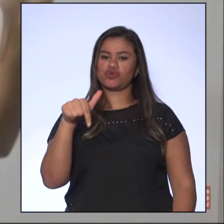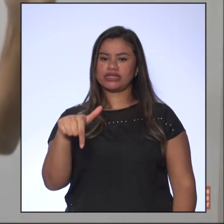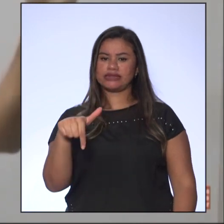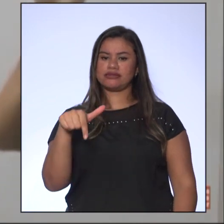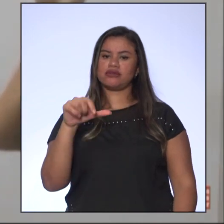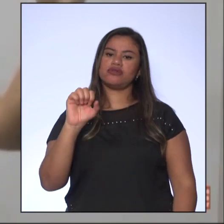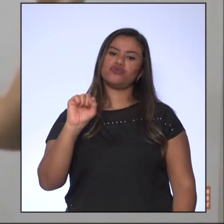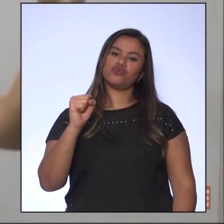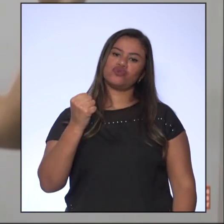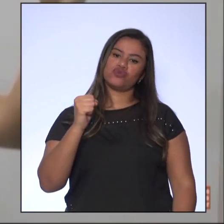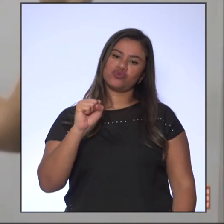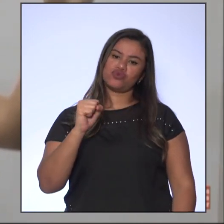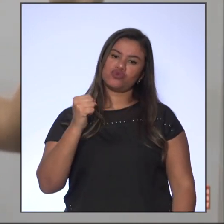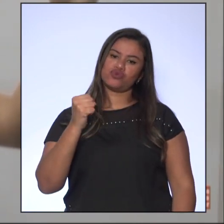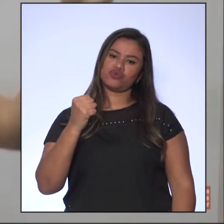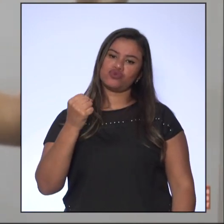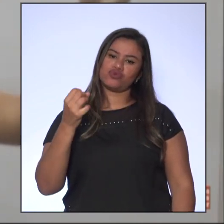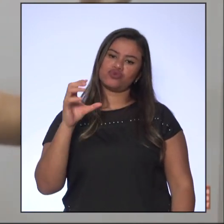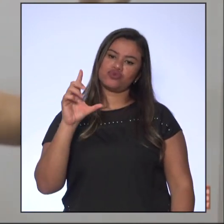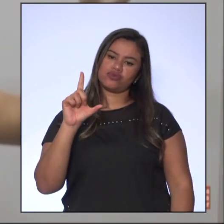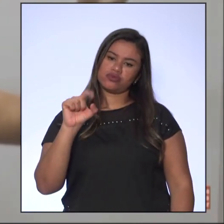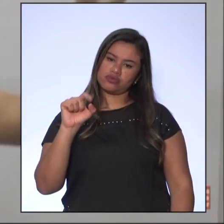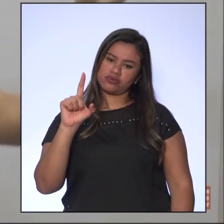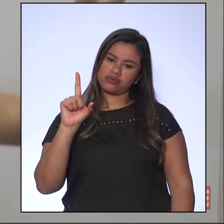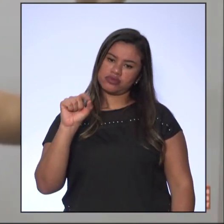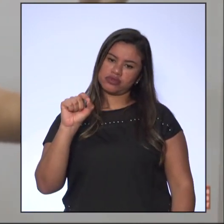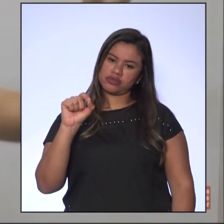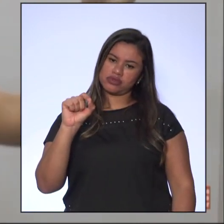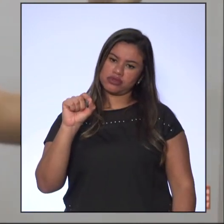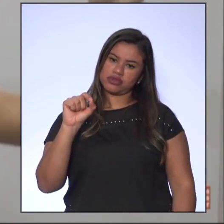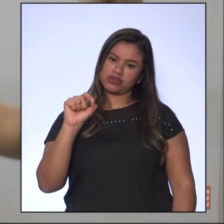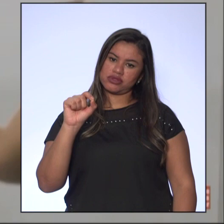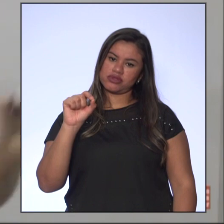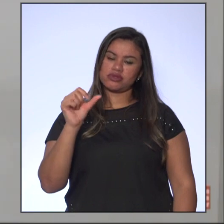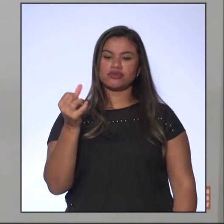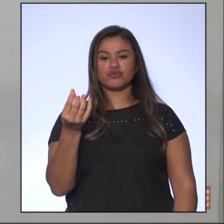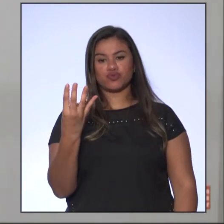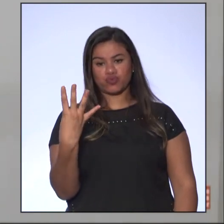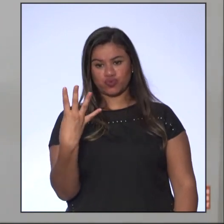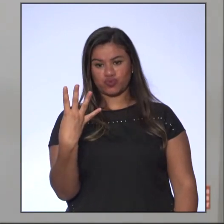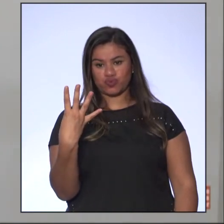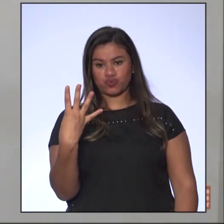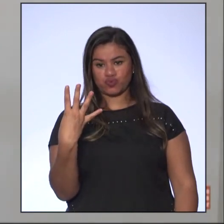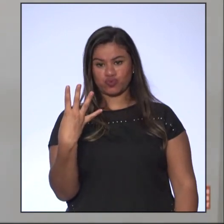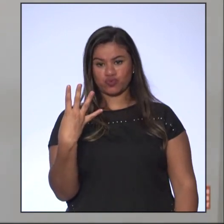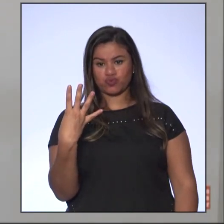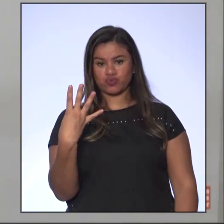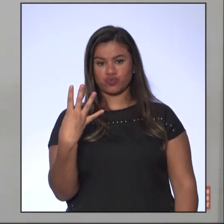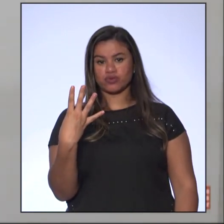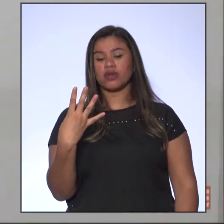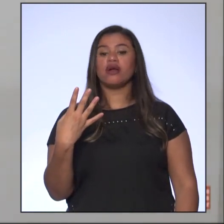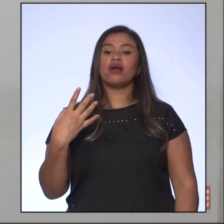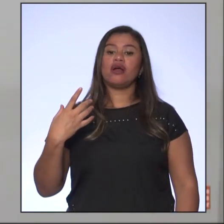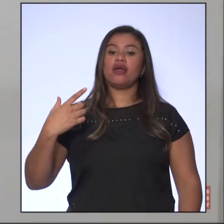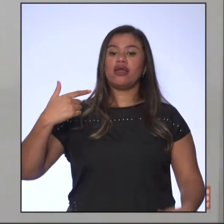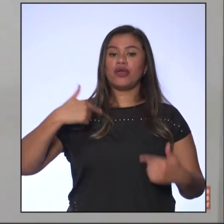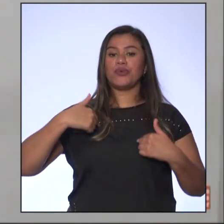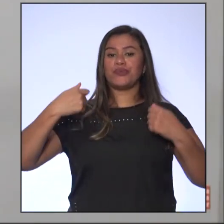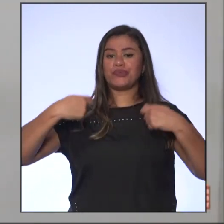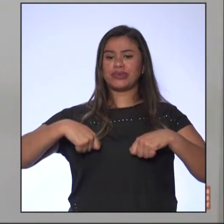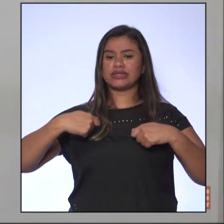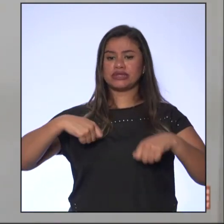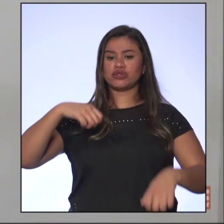7, 8, vou colocar 10, vou colocar bem aqui o 4. Para você obter a mediana,